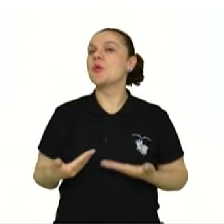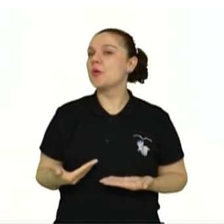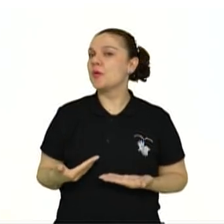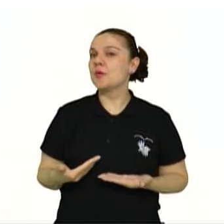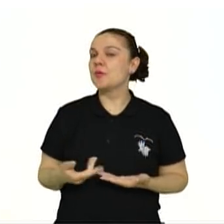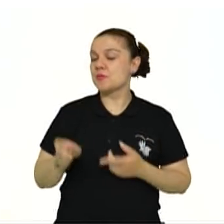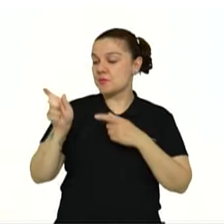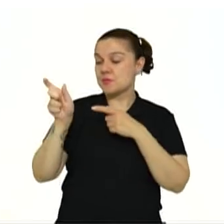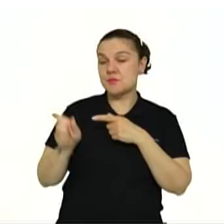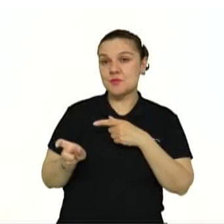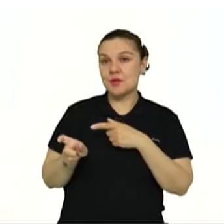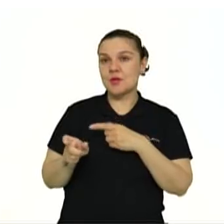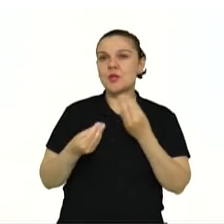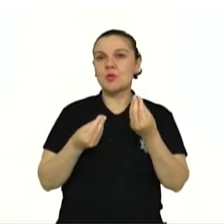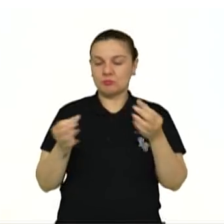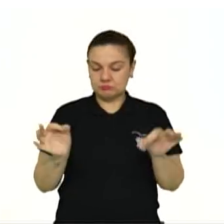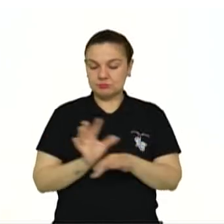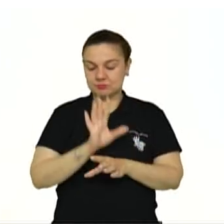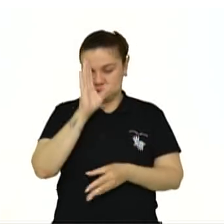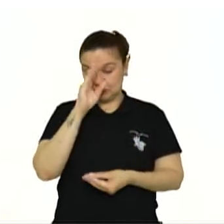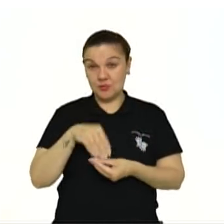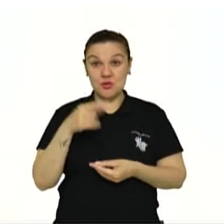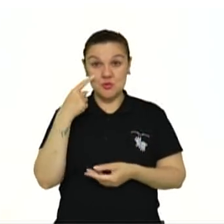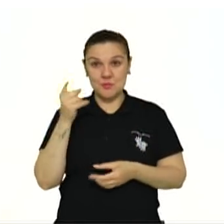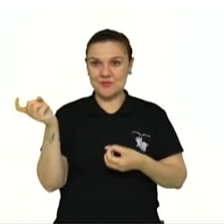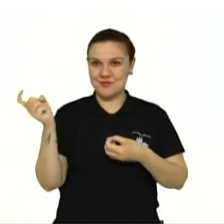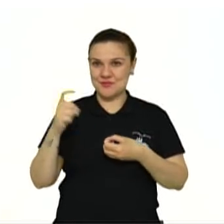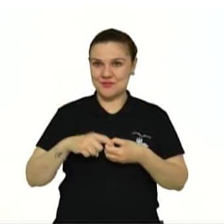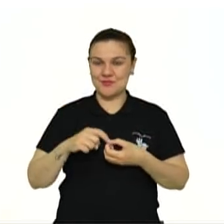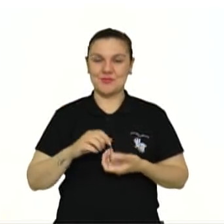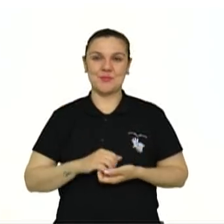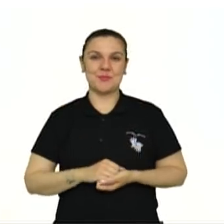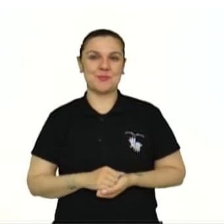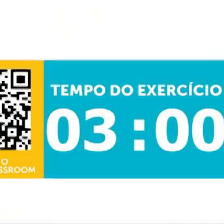de sujeito e como que você descobriu isso? Já retornamos.